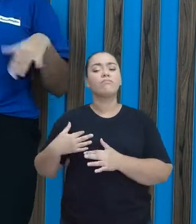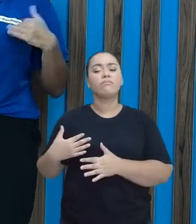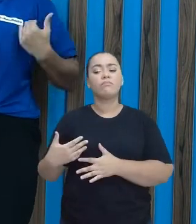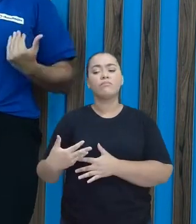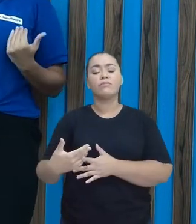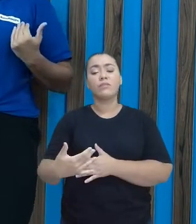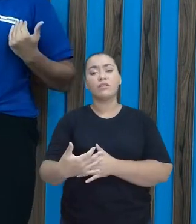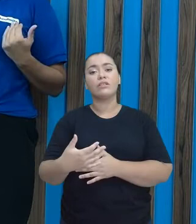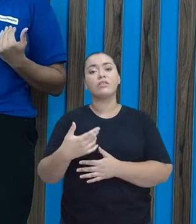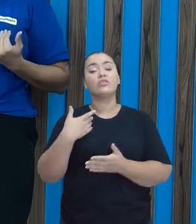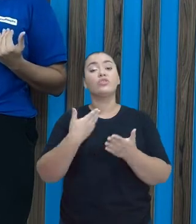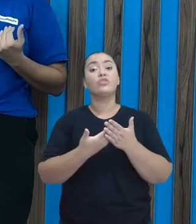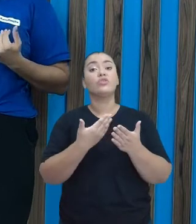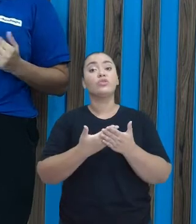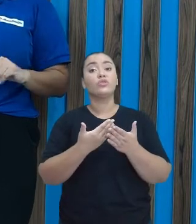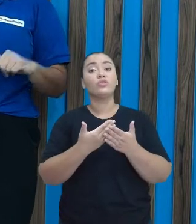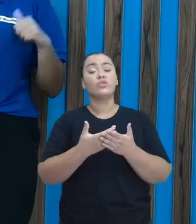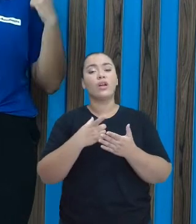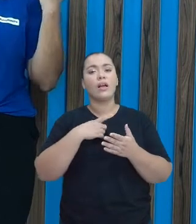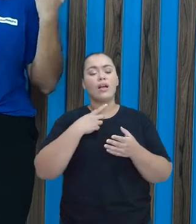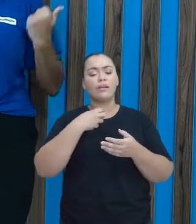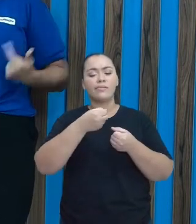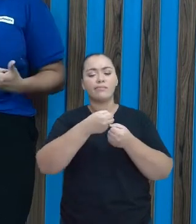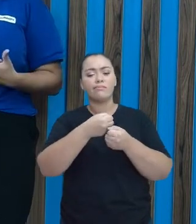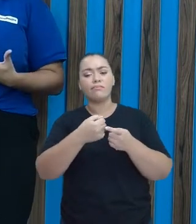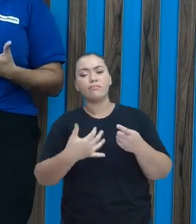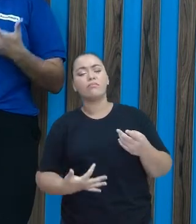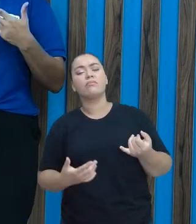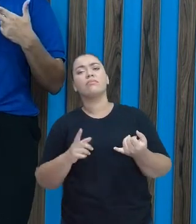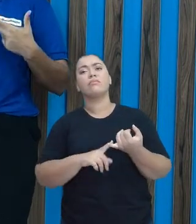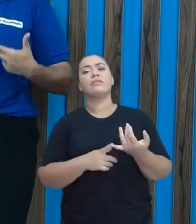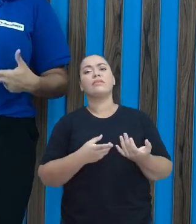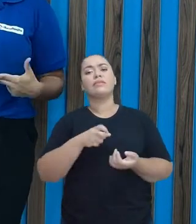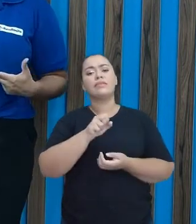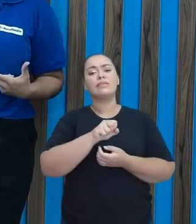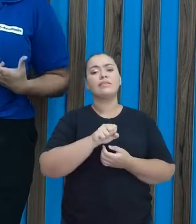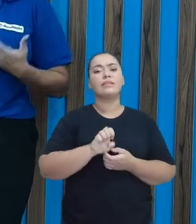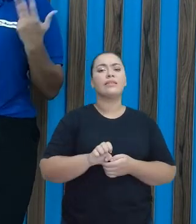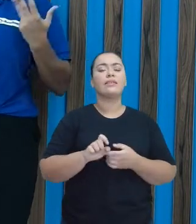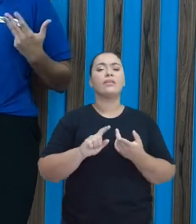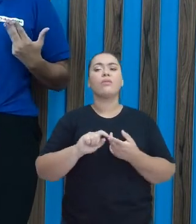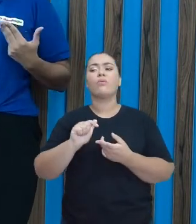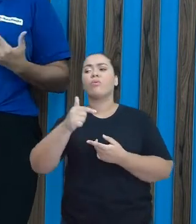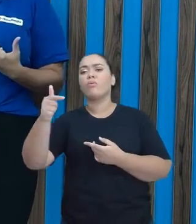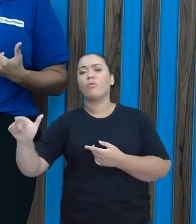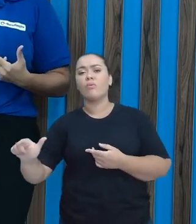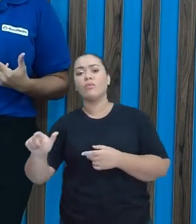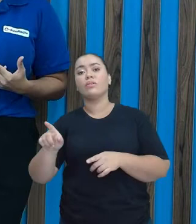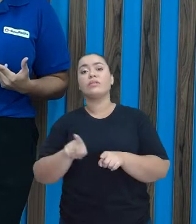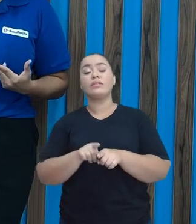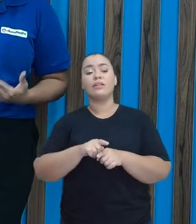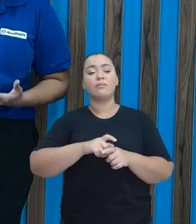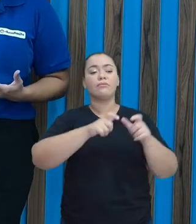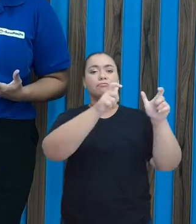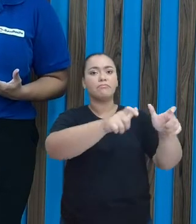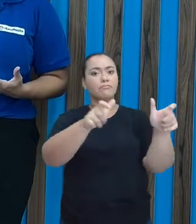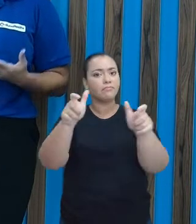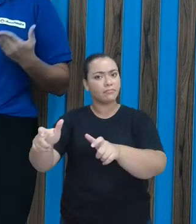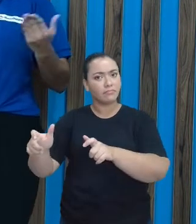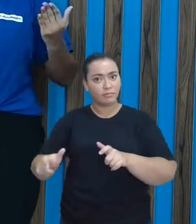as descrições. Então, a gente já viu a descrição de si, a descrição do outro, a descrição dos